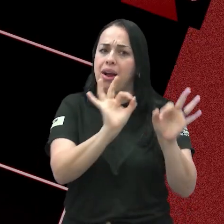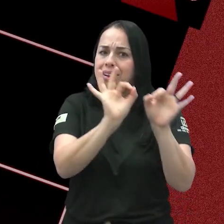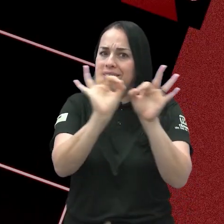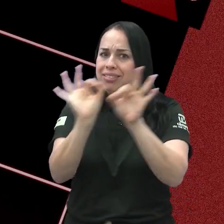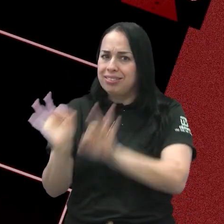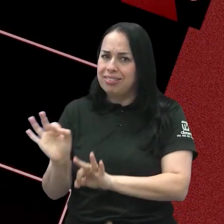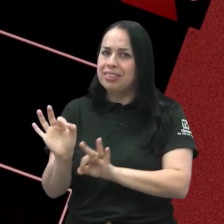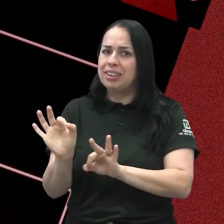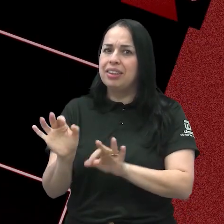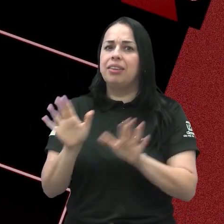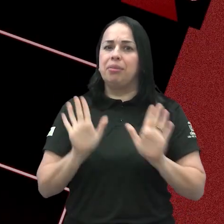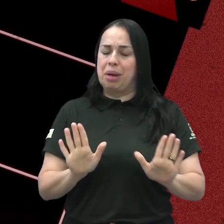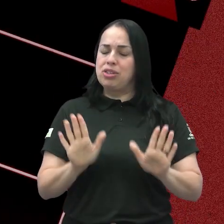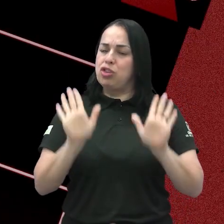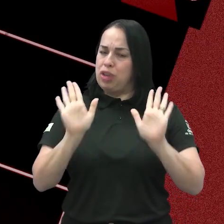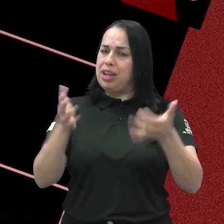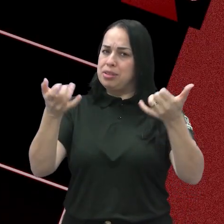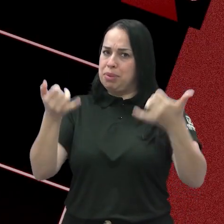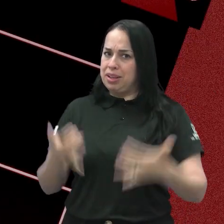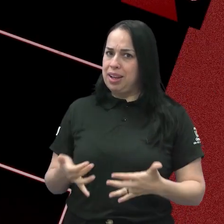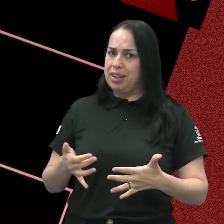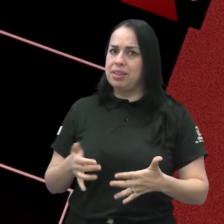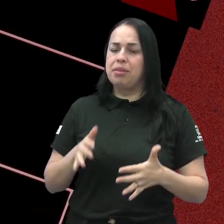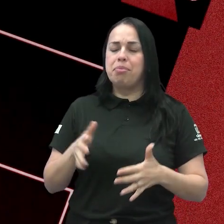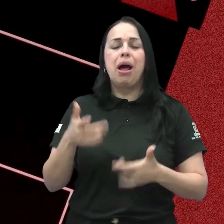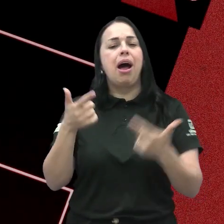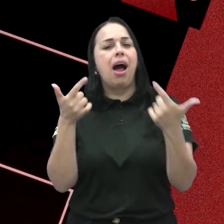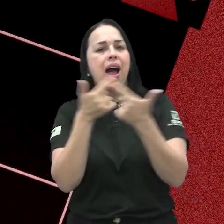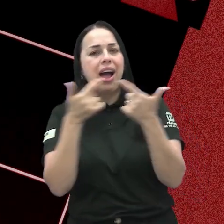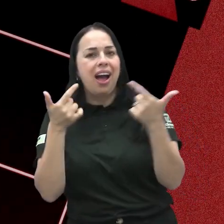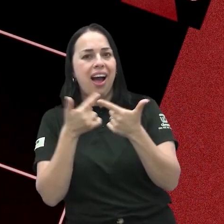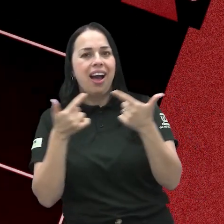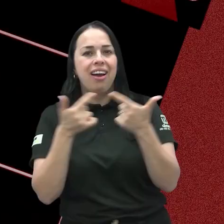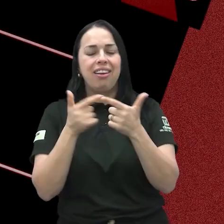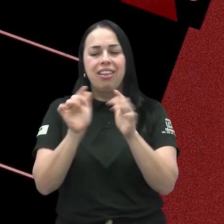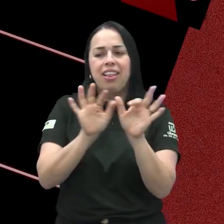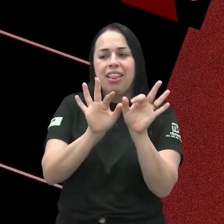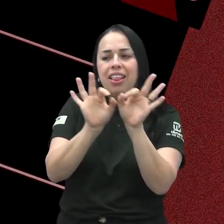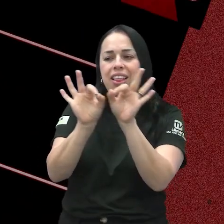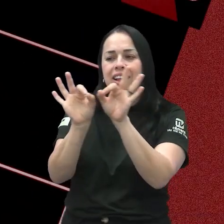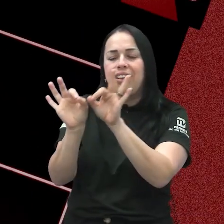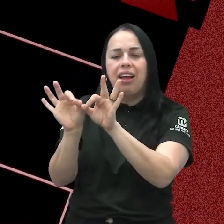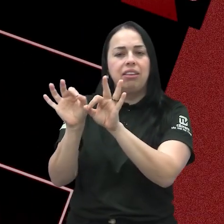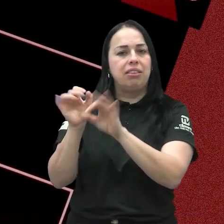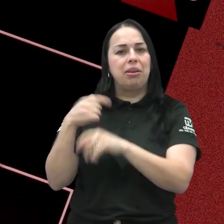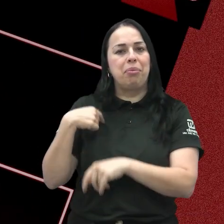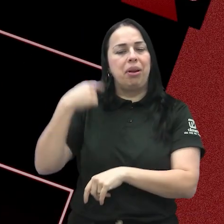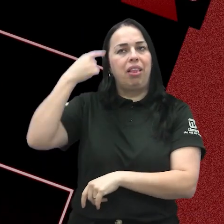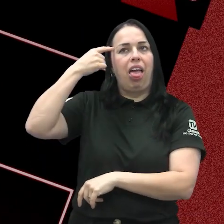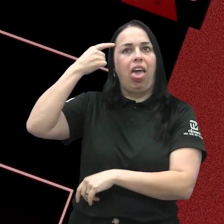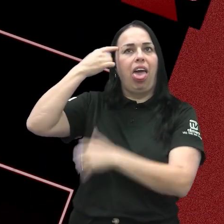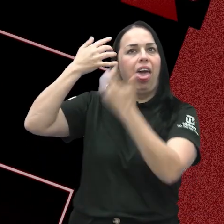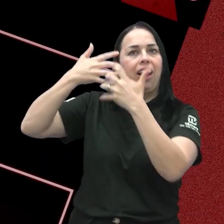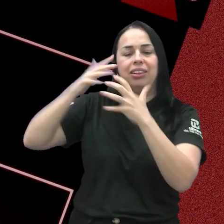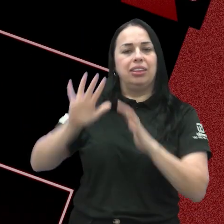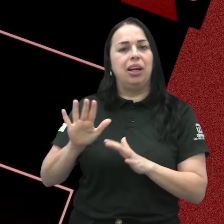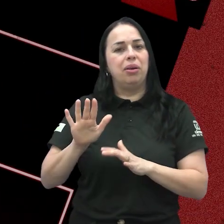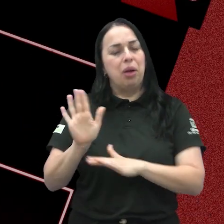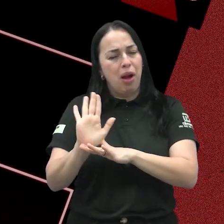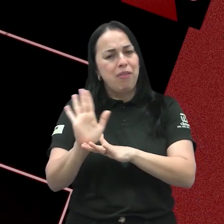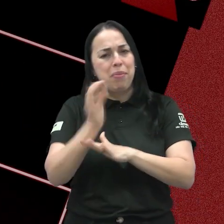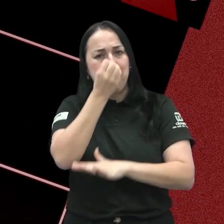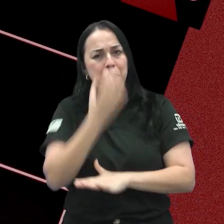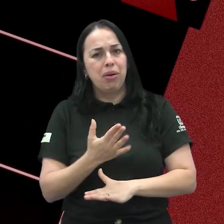essa premissa que eu falei no começo. Para você se divertir, aquele longa que você não precisa pensar muito, é uma boa